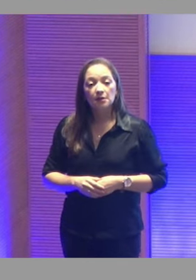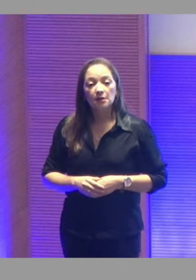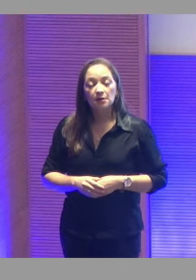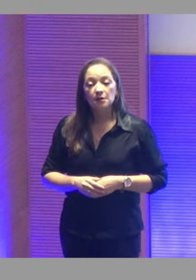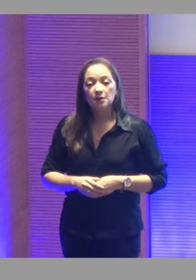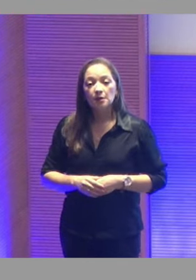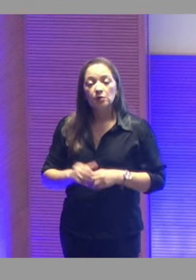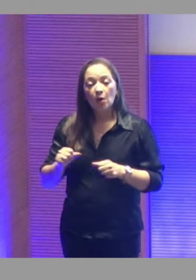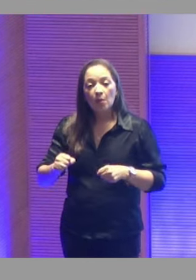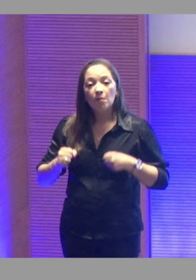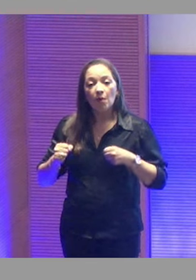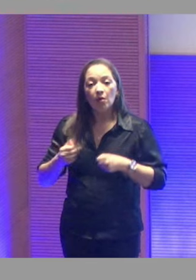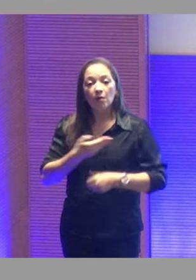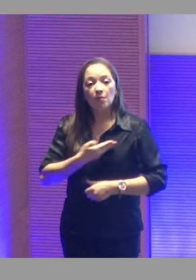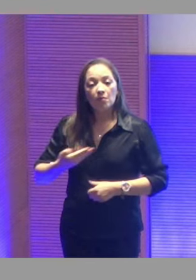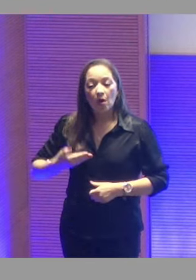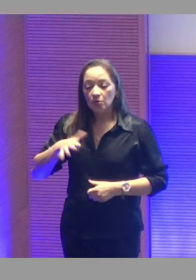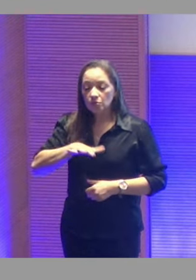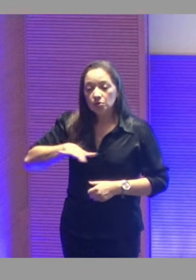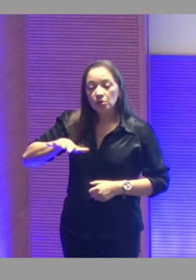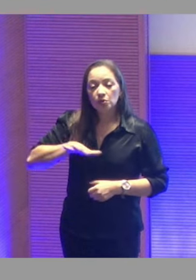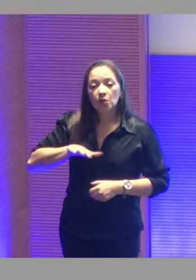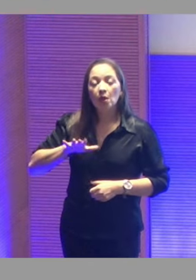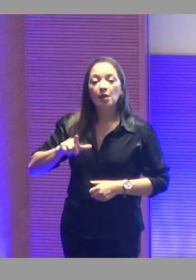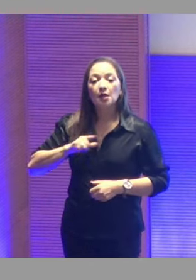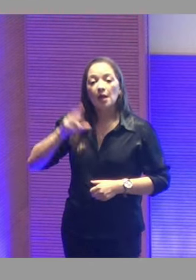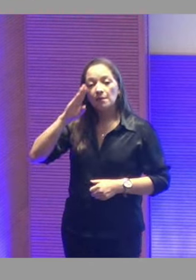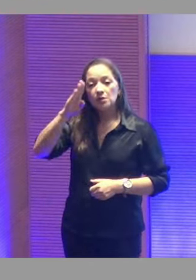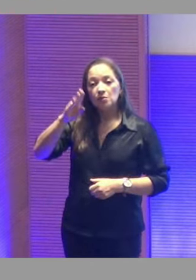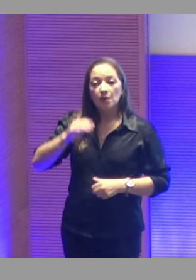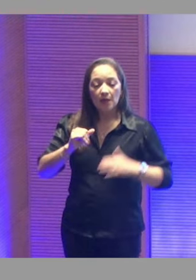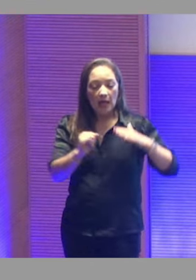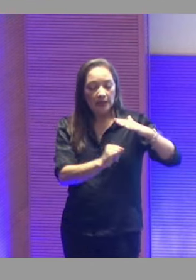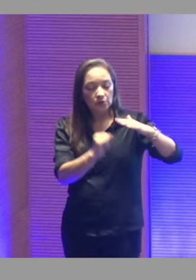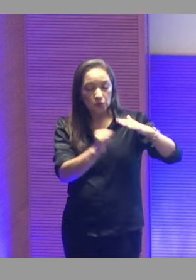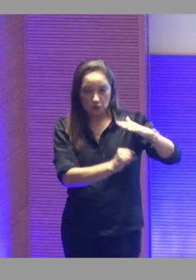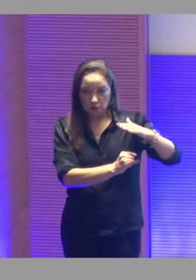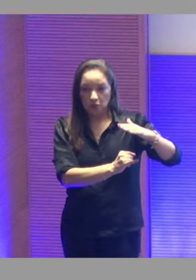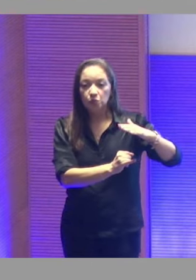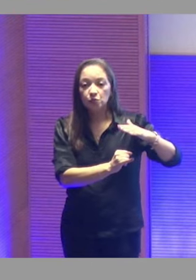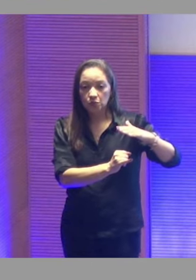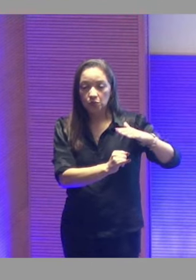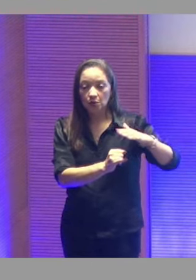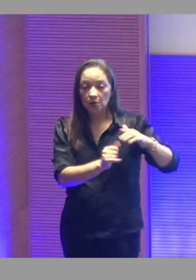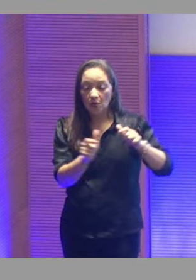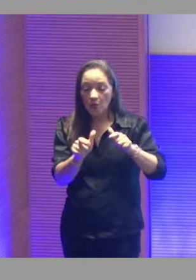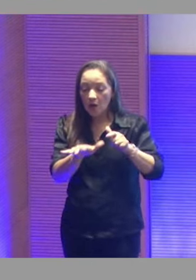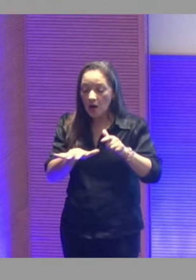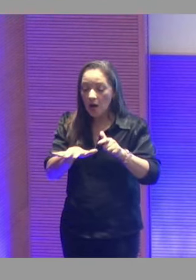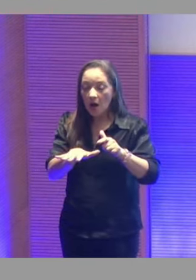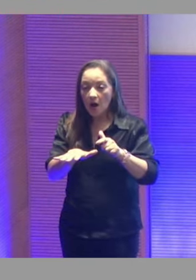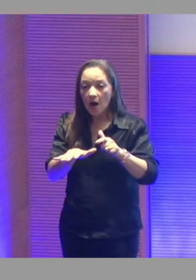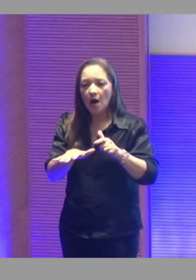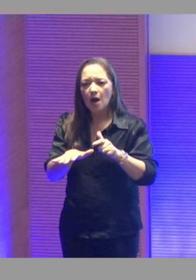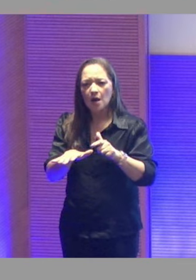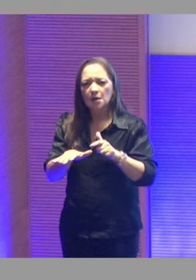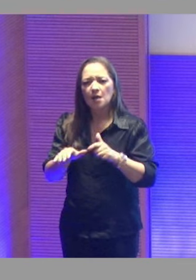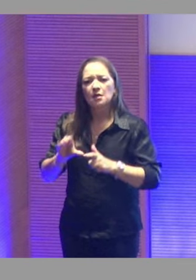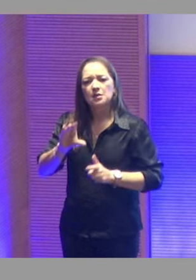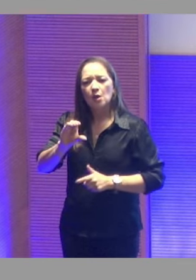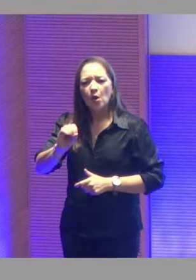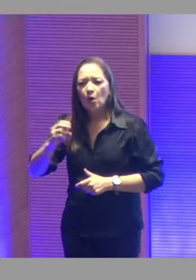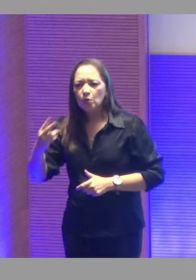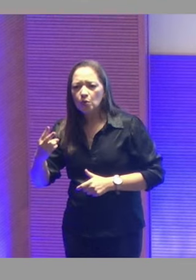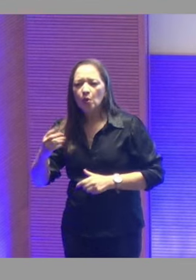a gente tem aí principalmente eh setores da indústria eh ou setores muito intensivos em carbono né